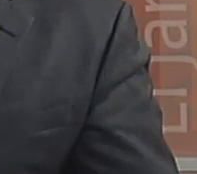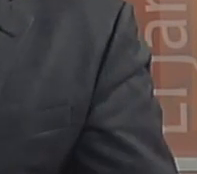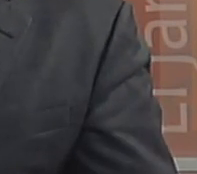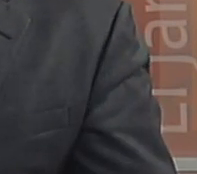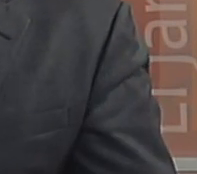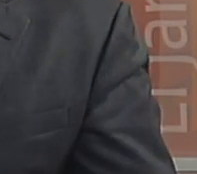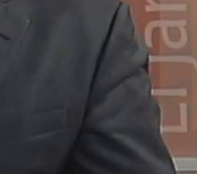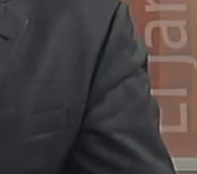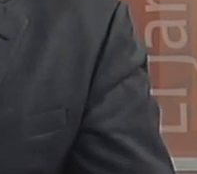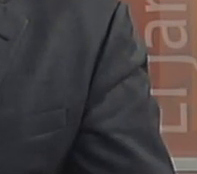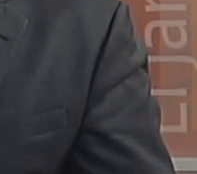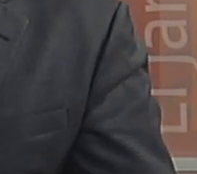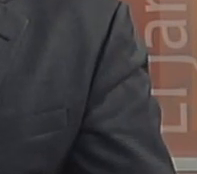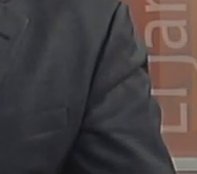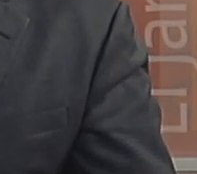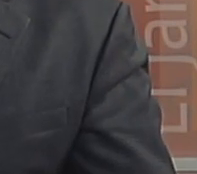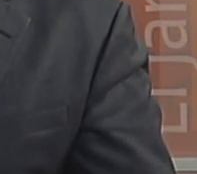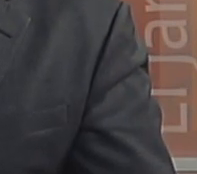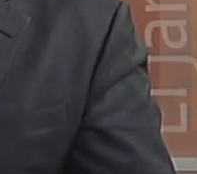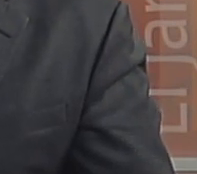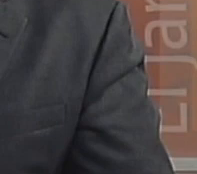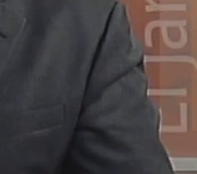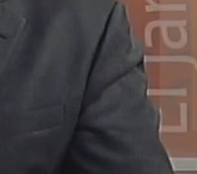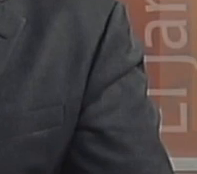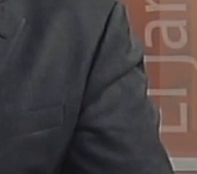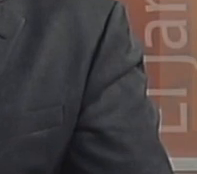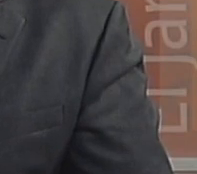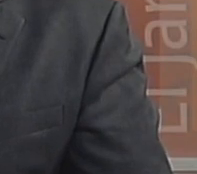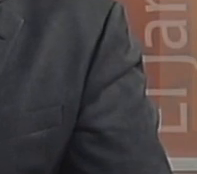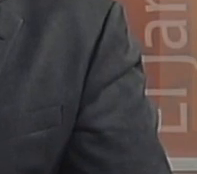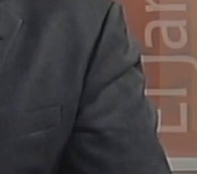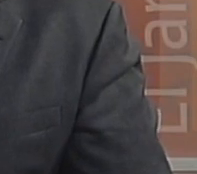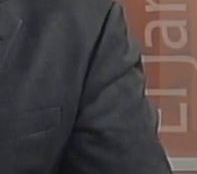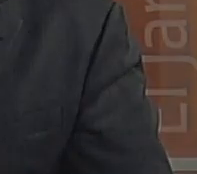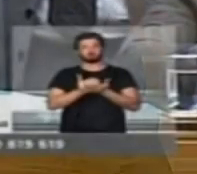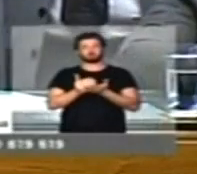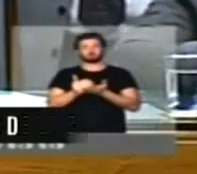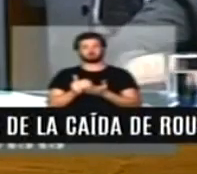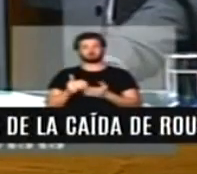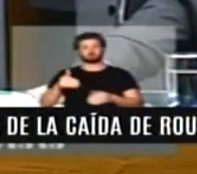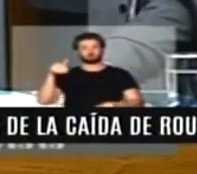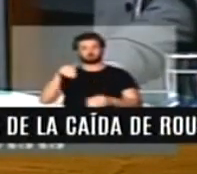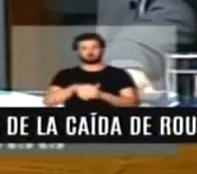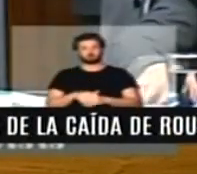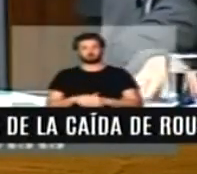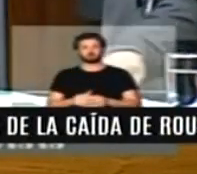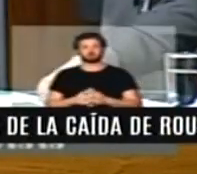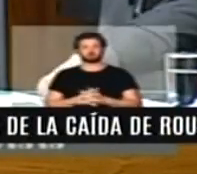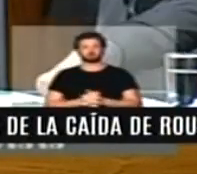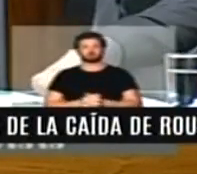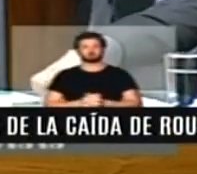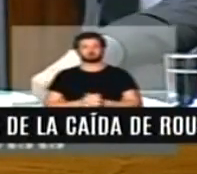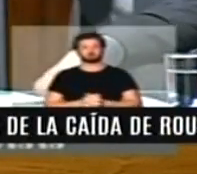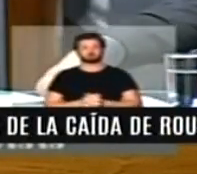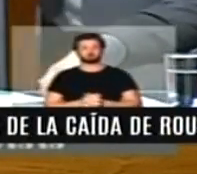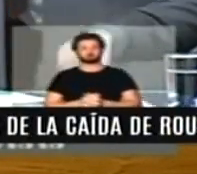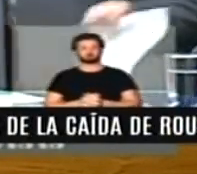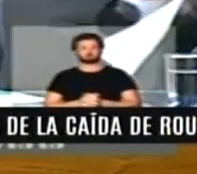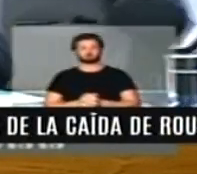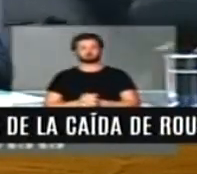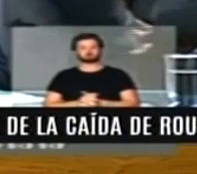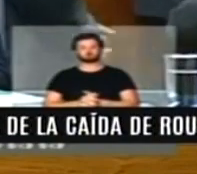acabó con Dilma Rousseff, y nos vemos mañana. A votação de bancada,